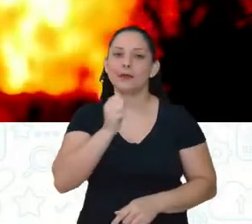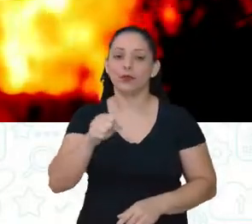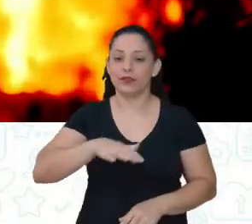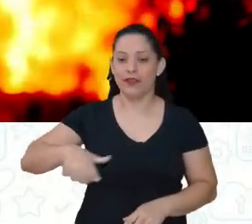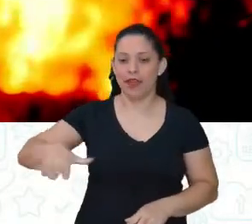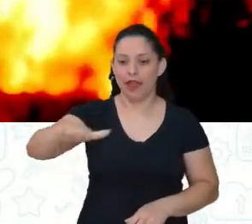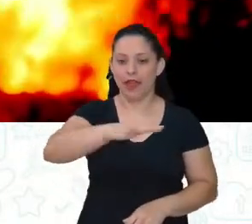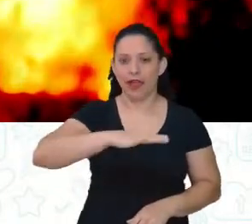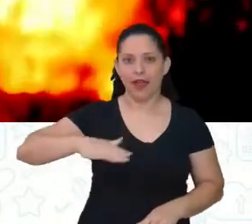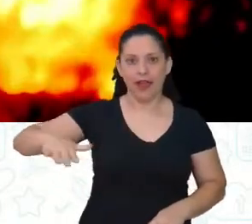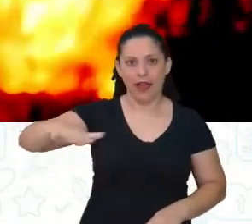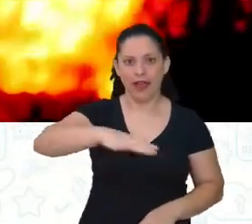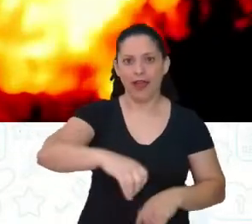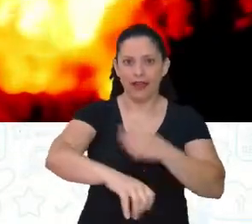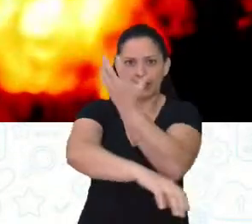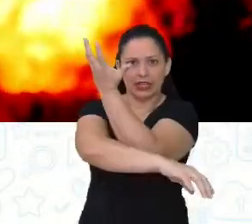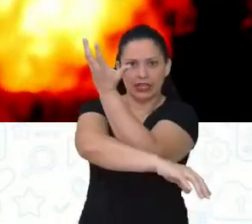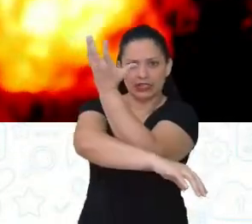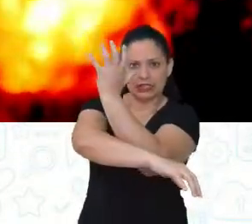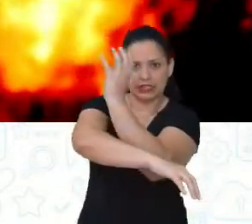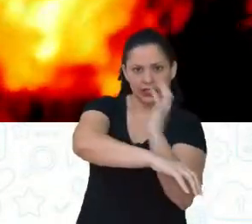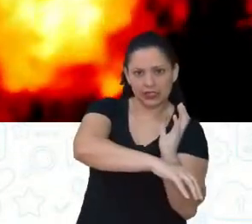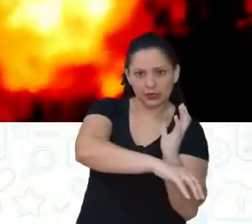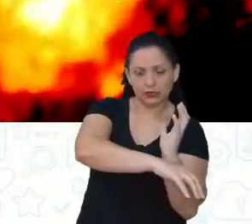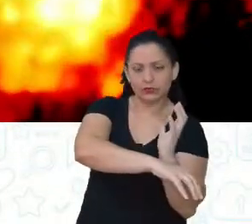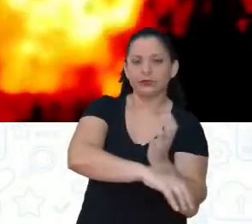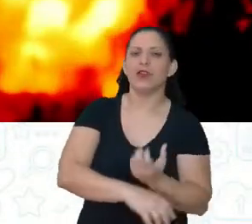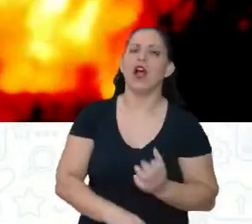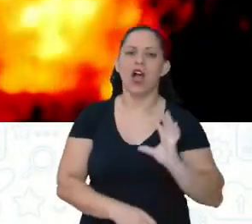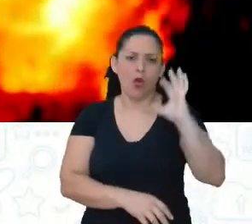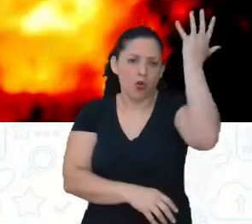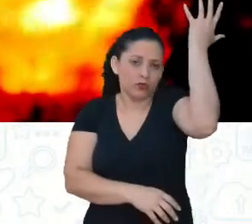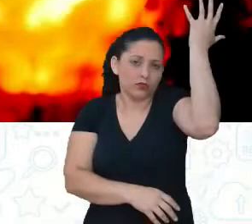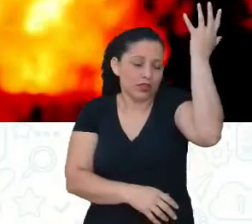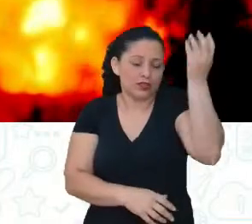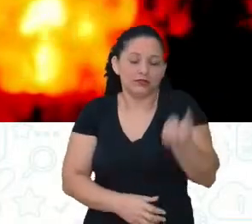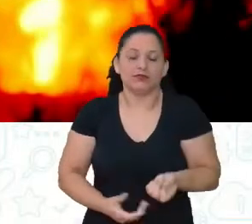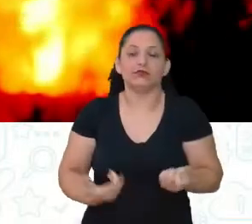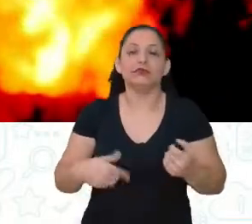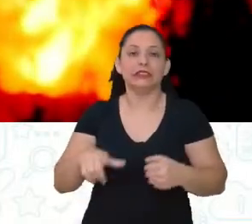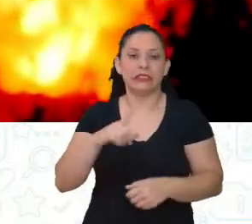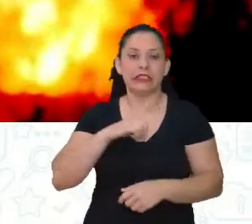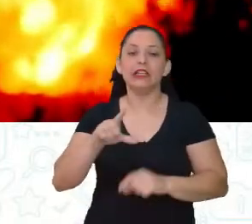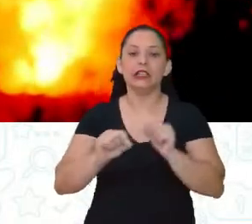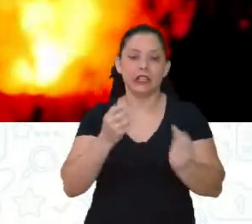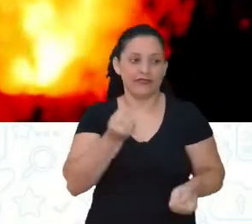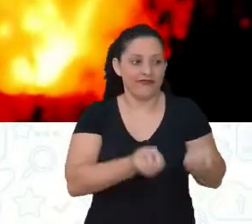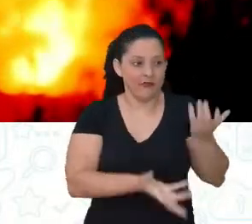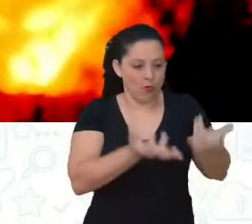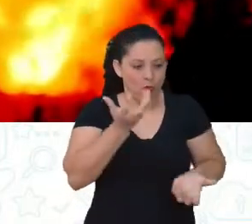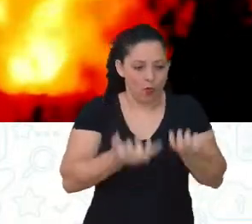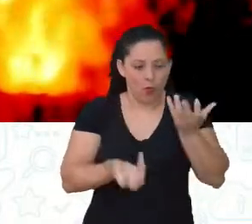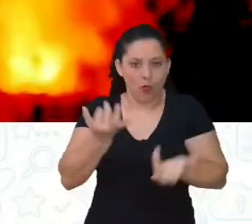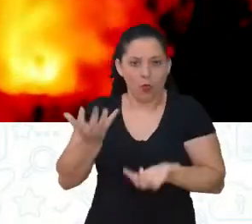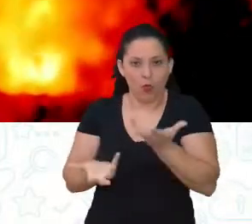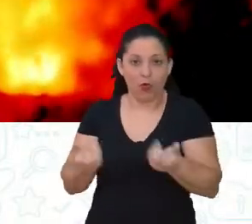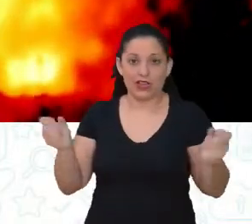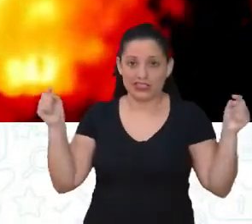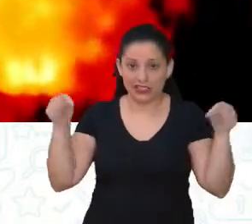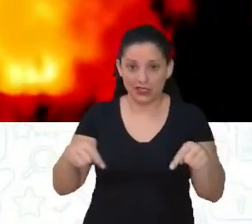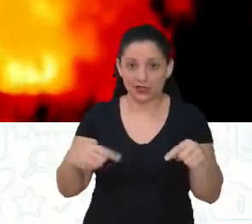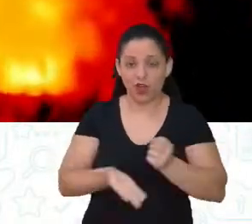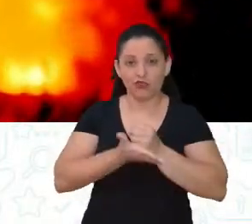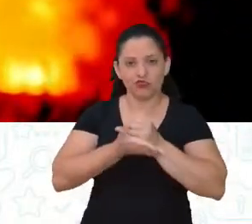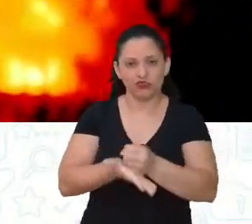um sim. ecossistema que ele tem, na dinâmica natural do Cerrado, existe a queimada, né? A queimada está ali para